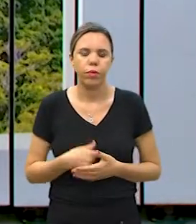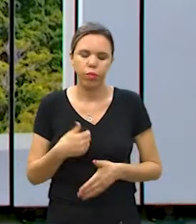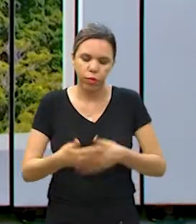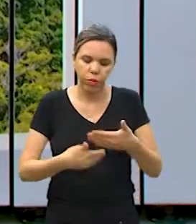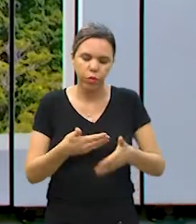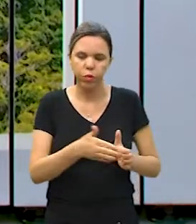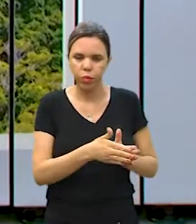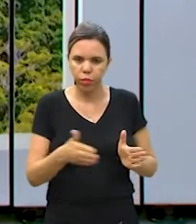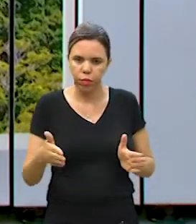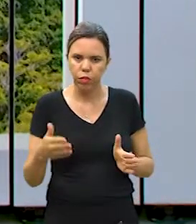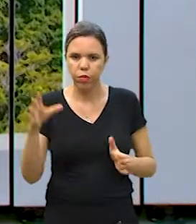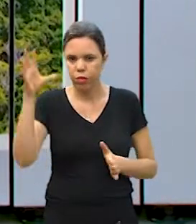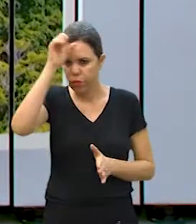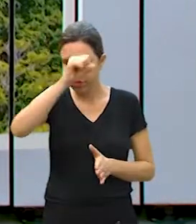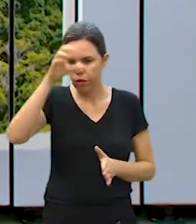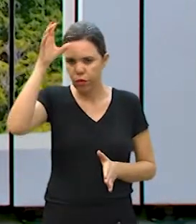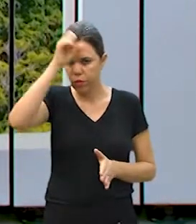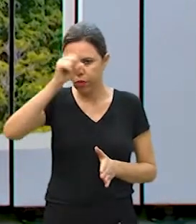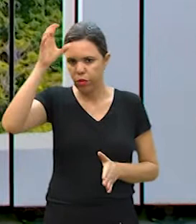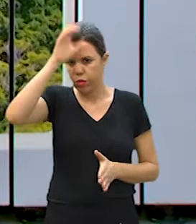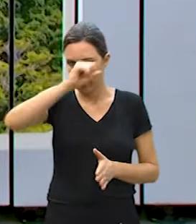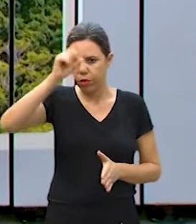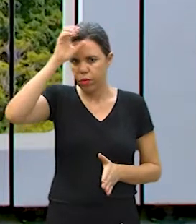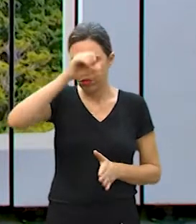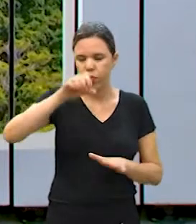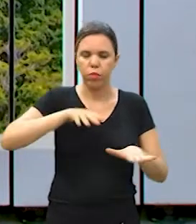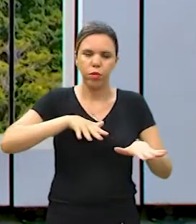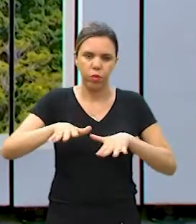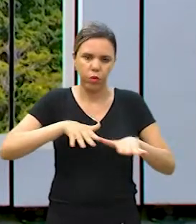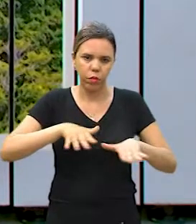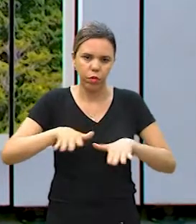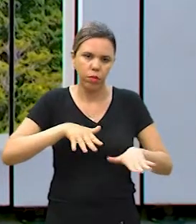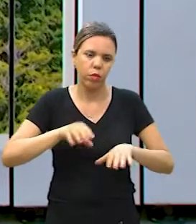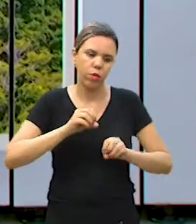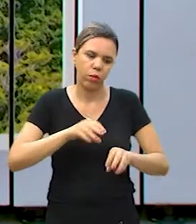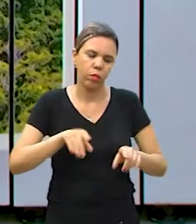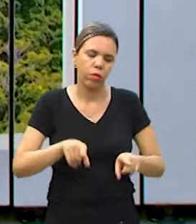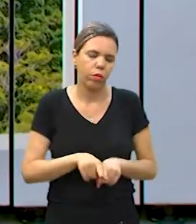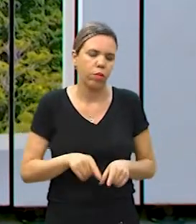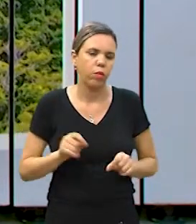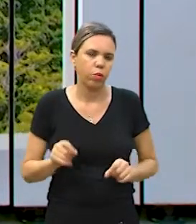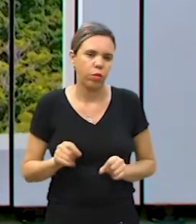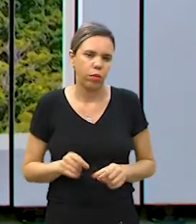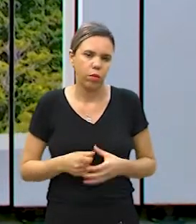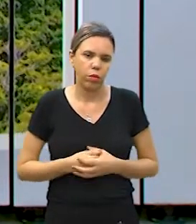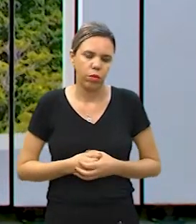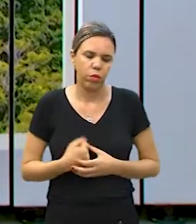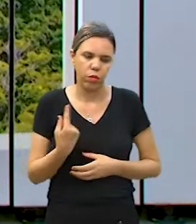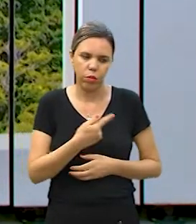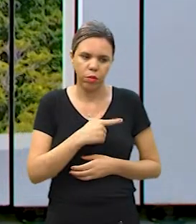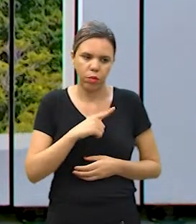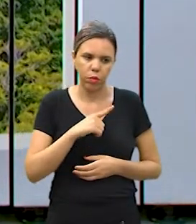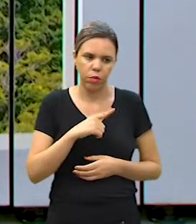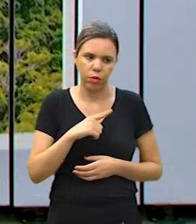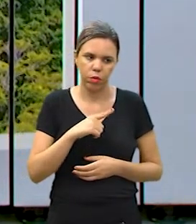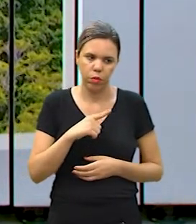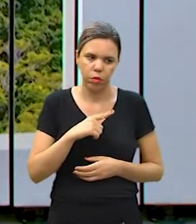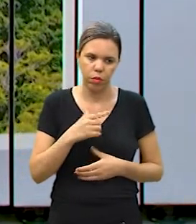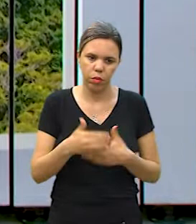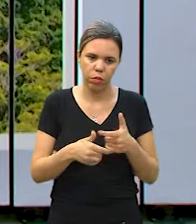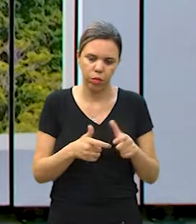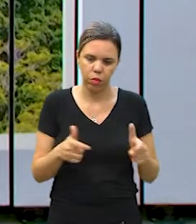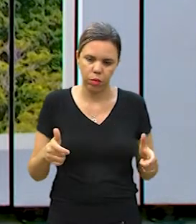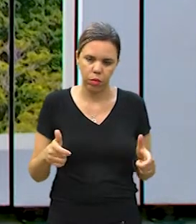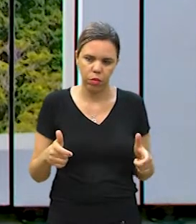nesse processo de aprendizado, nessa mobilização, é que nós temos